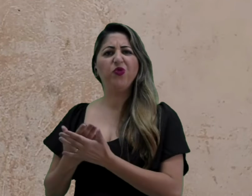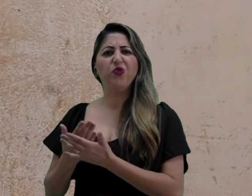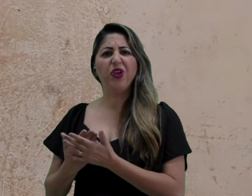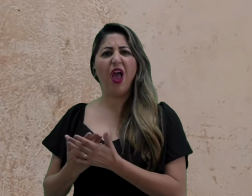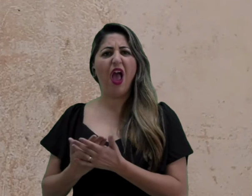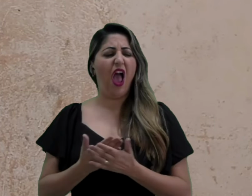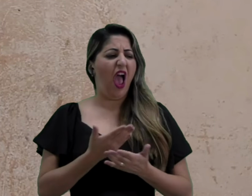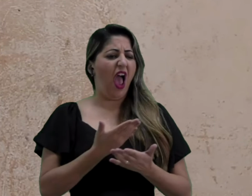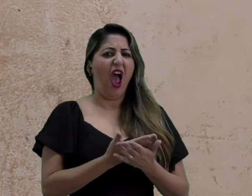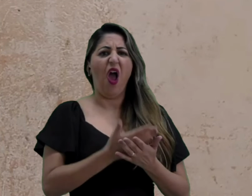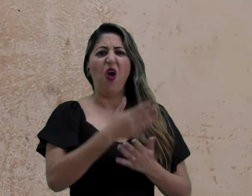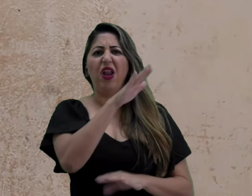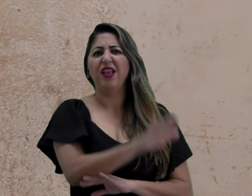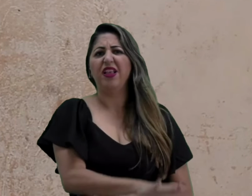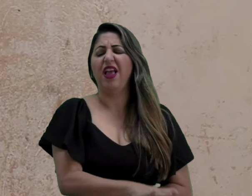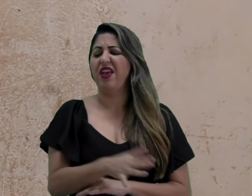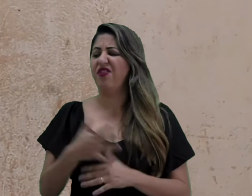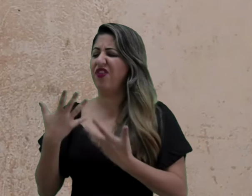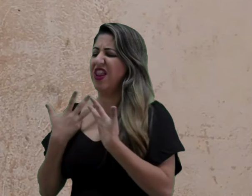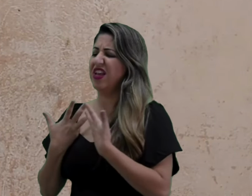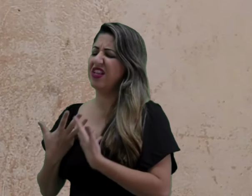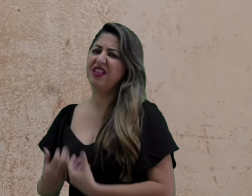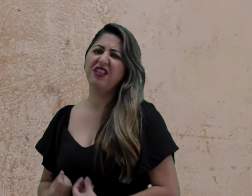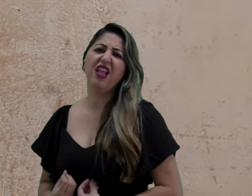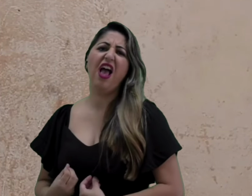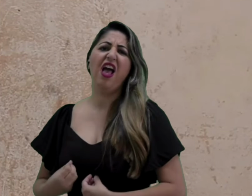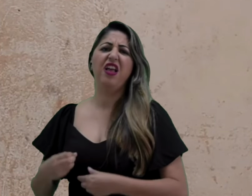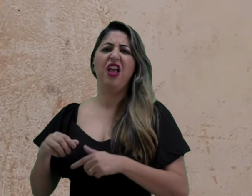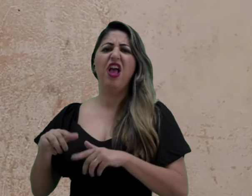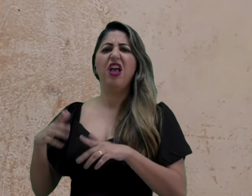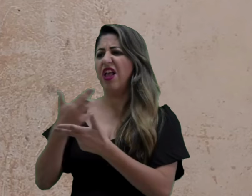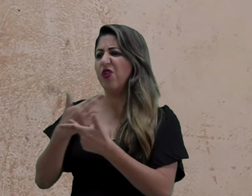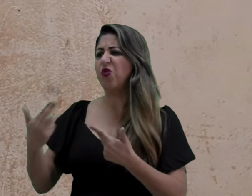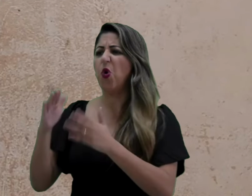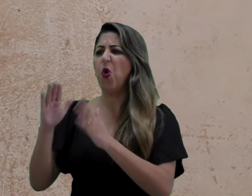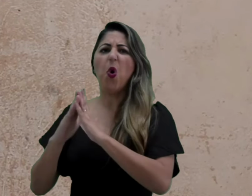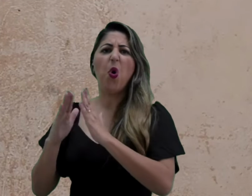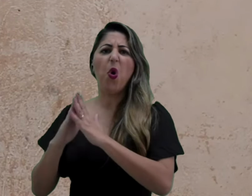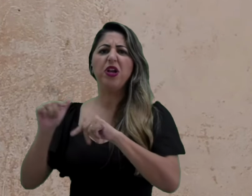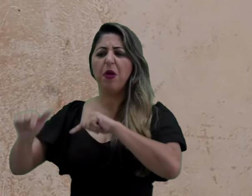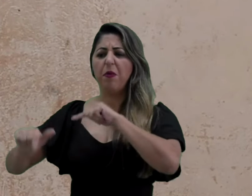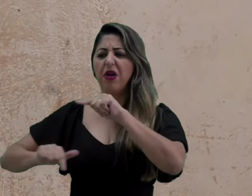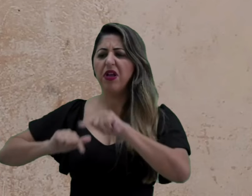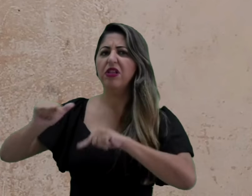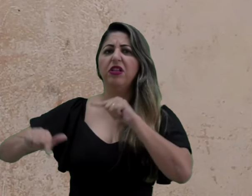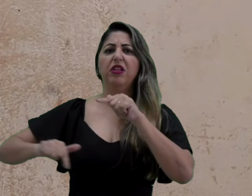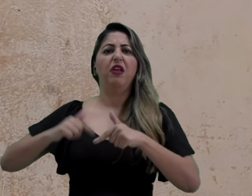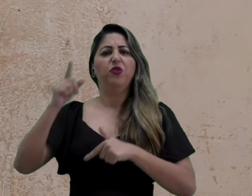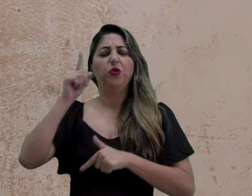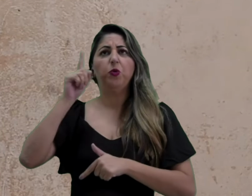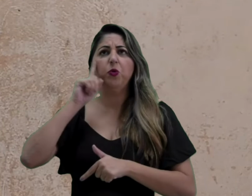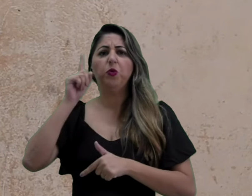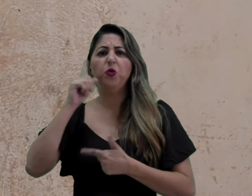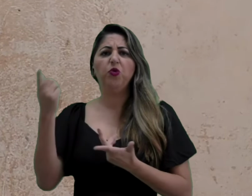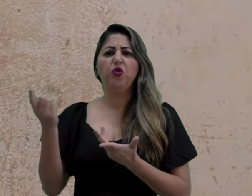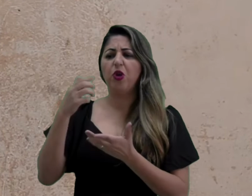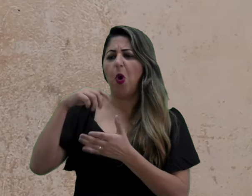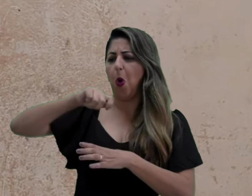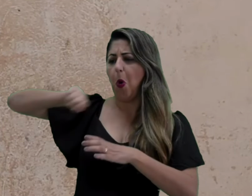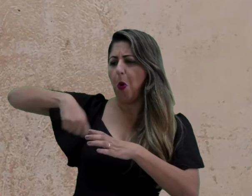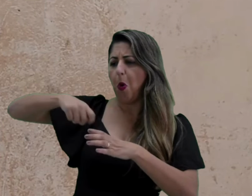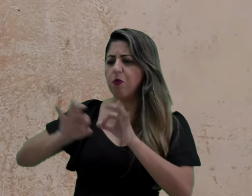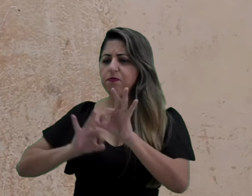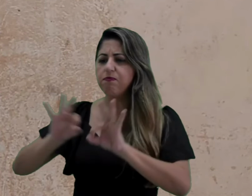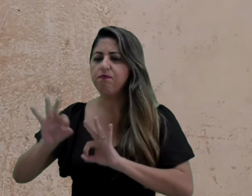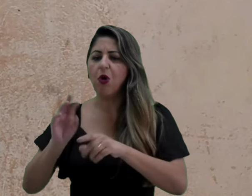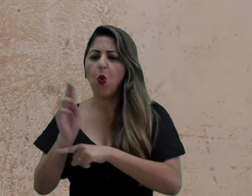da tarde, quando já estava cansada dos afazeres lá de casa. Trabalhava feito um trator, ajudando no preparo da comida, na limpeza da casa, no